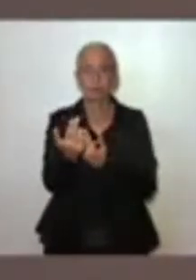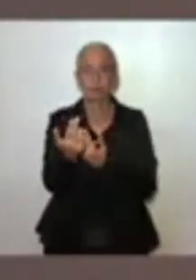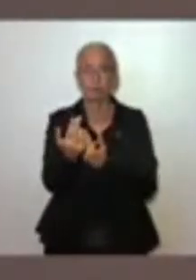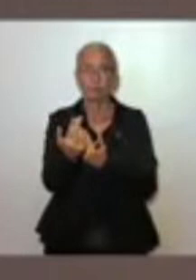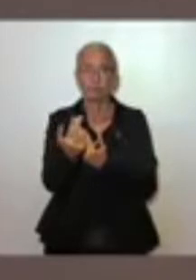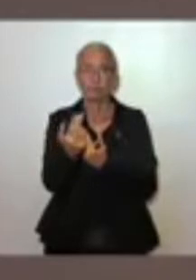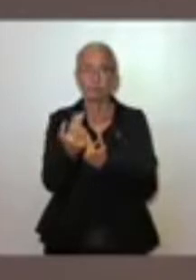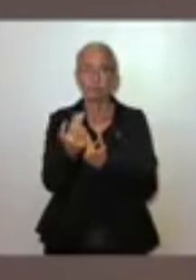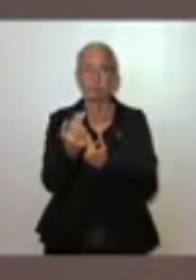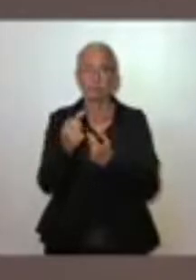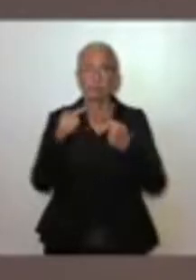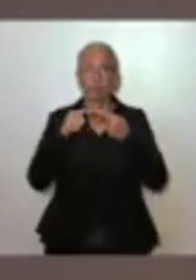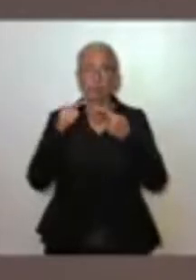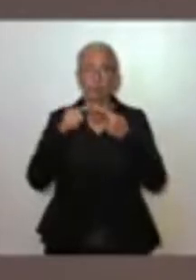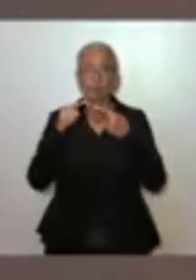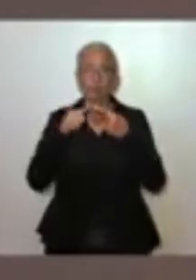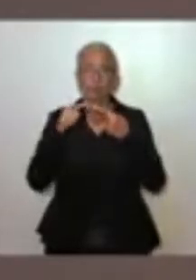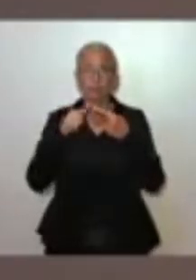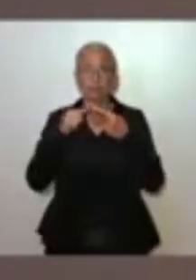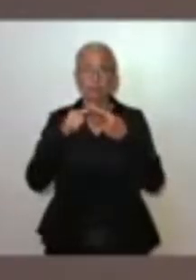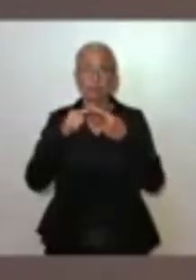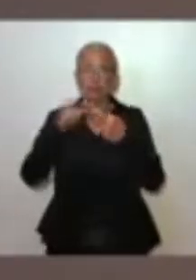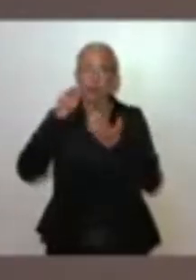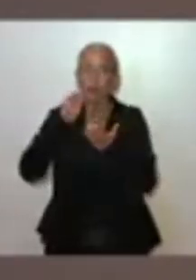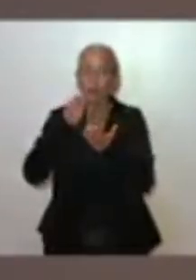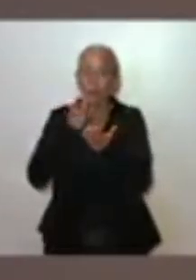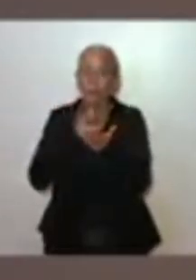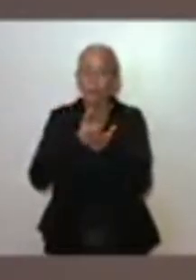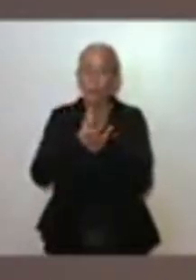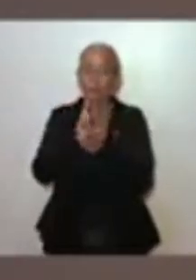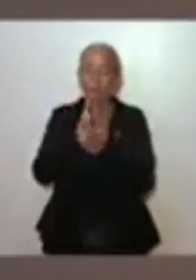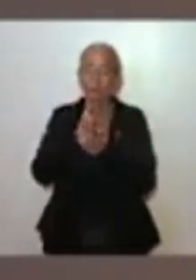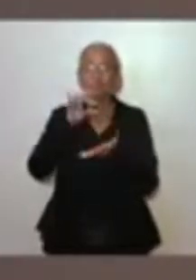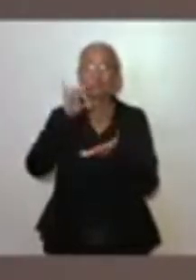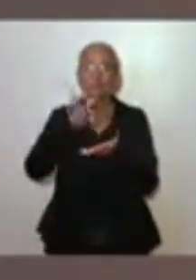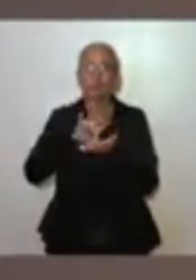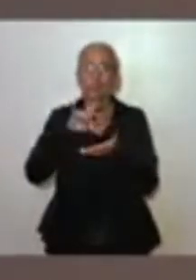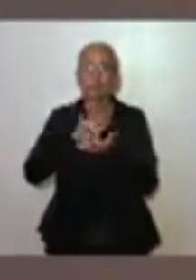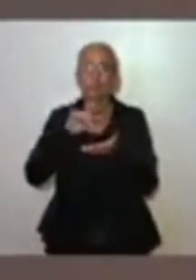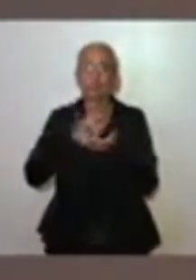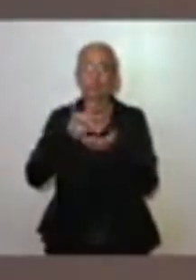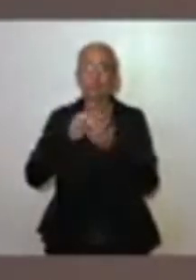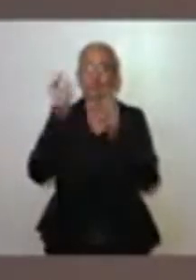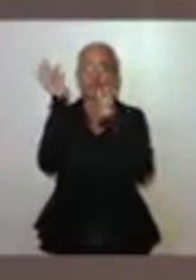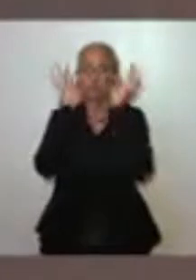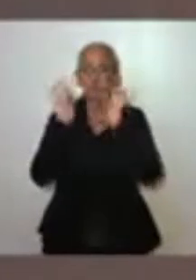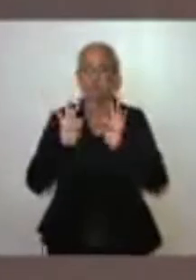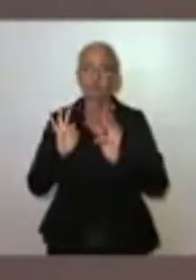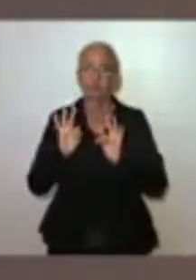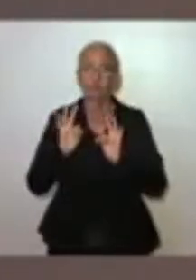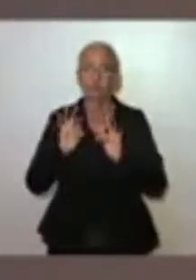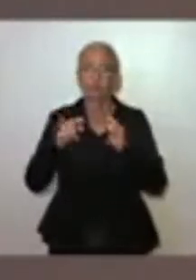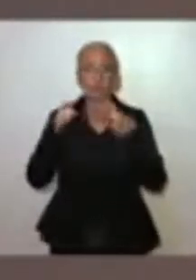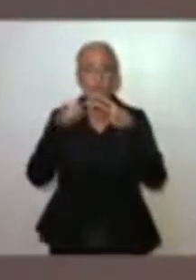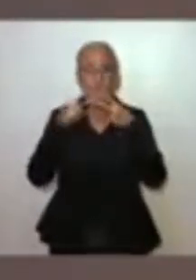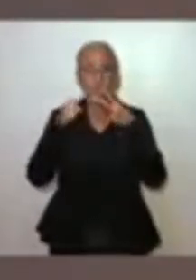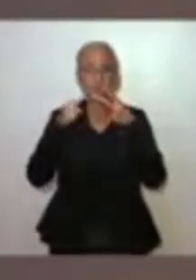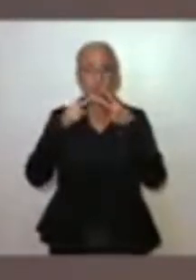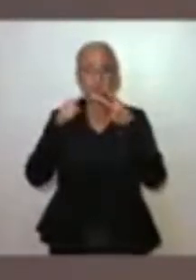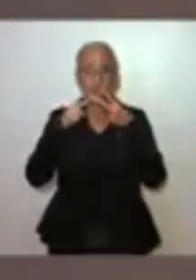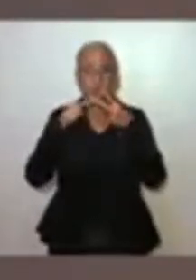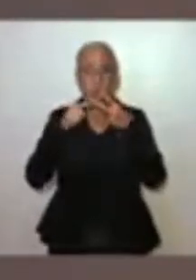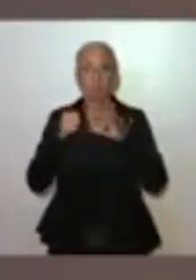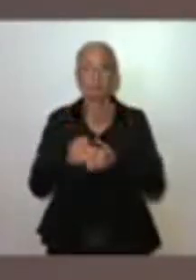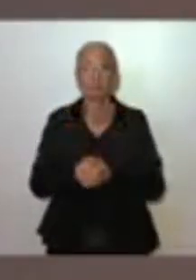seja o caminho real a verdadeira felicidade segundo lugar